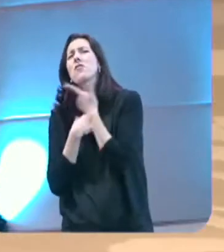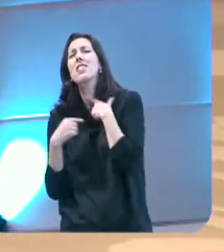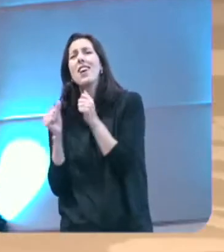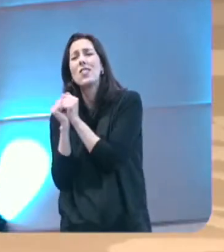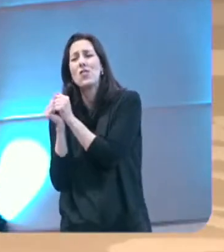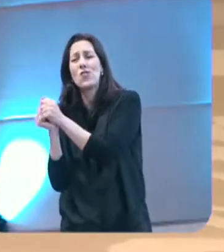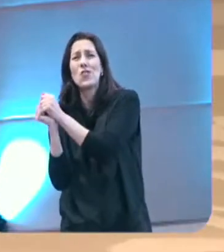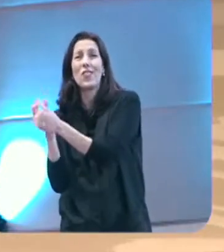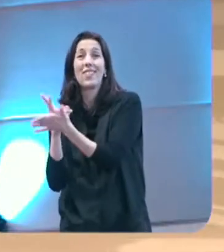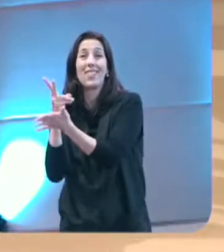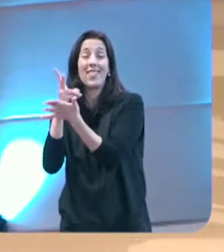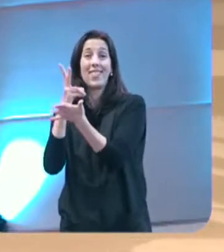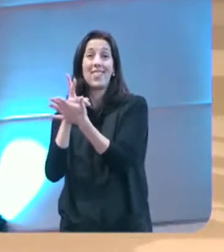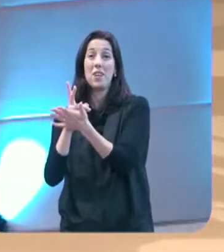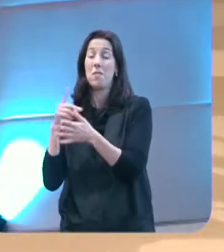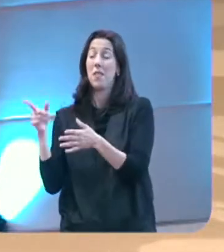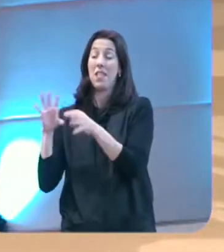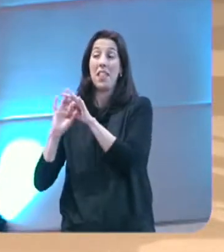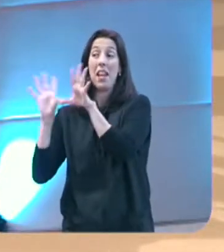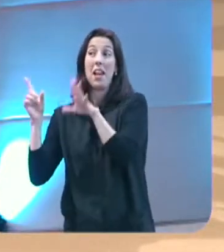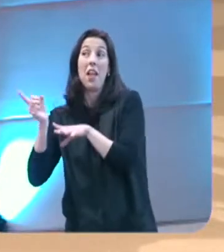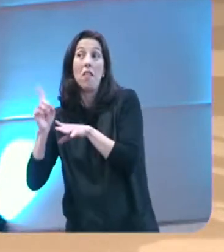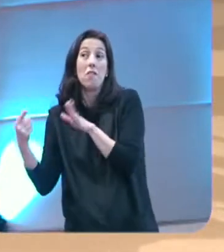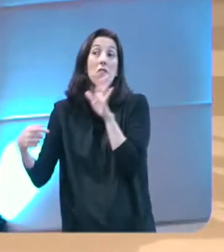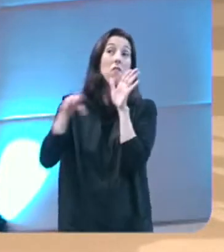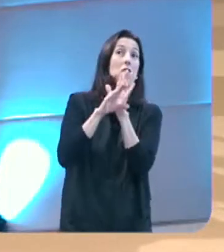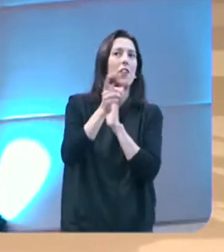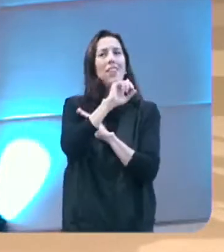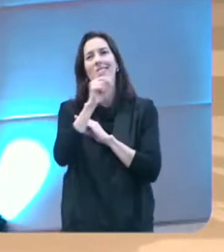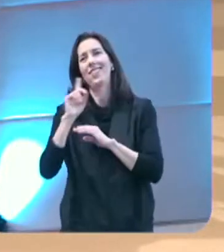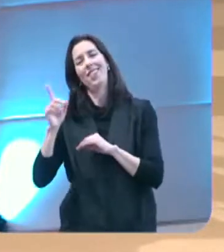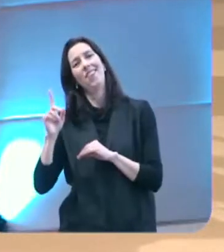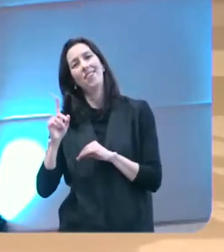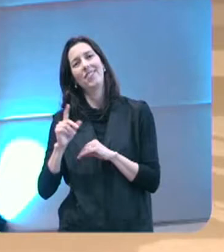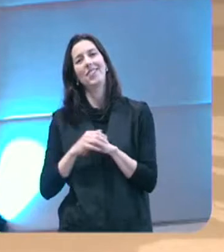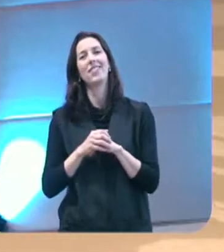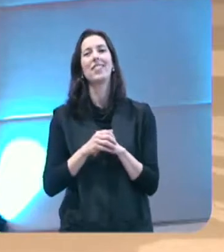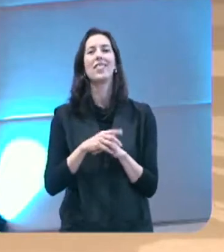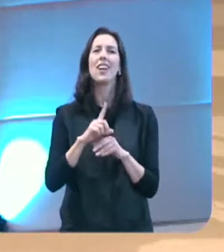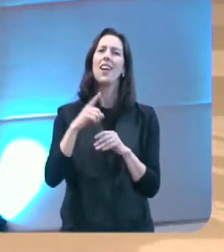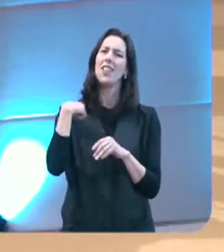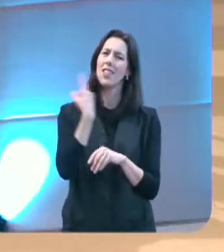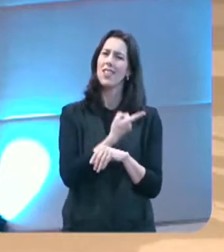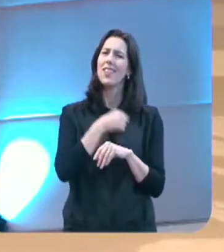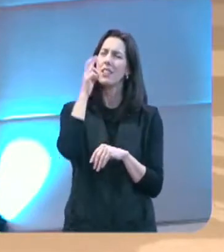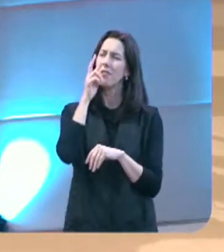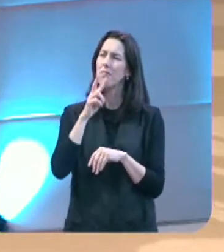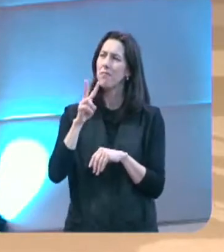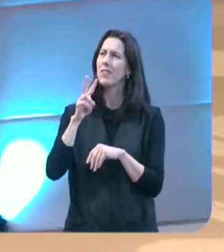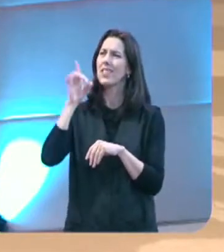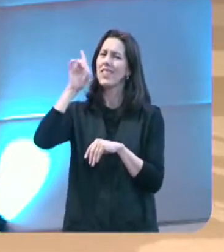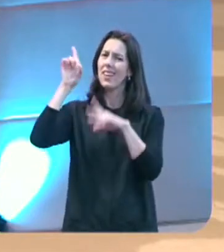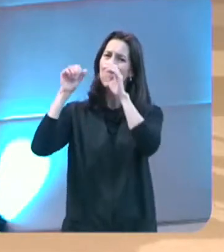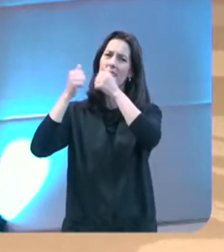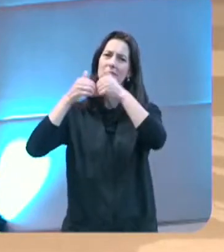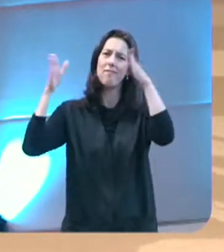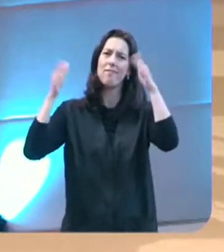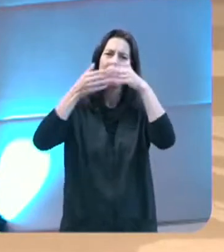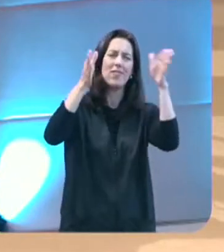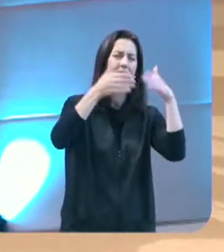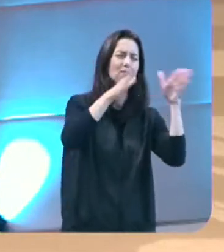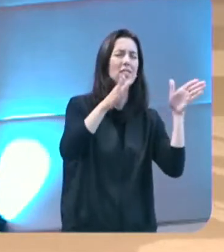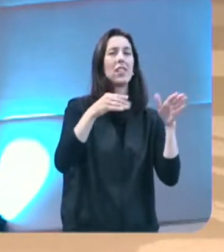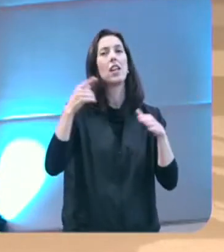sido incrível. Nós temos visto Deus abrir as portas, desde as pessoas que